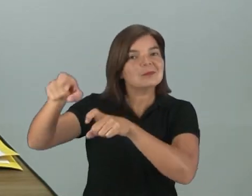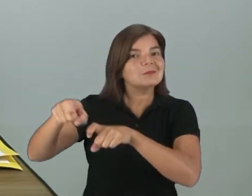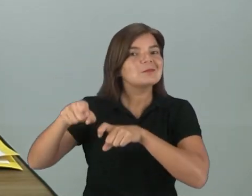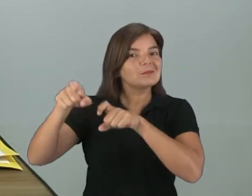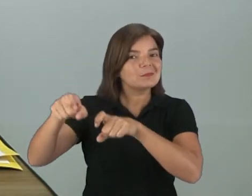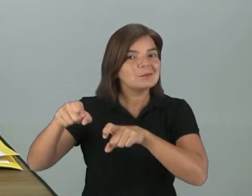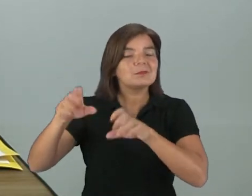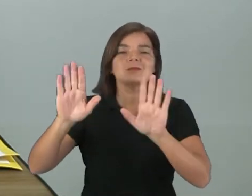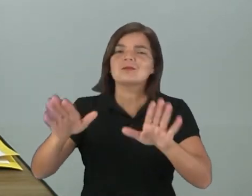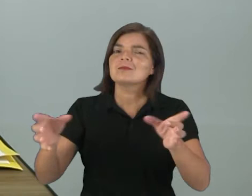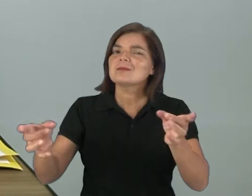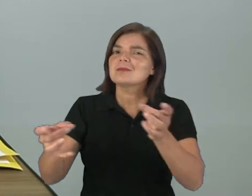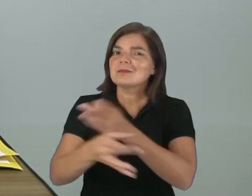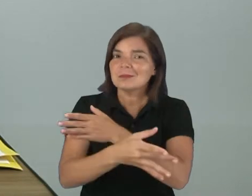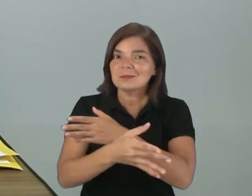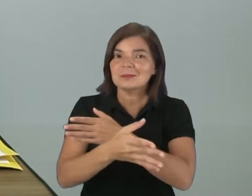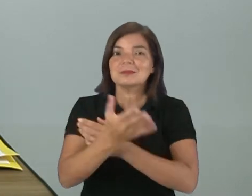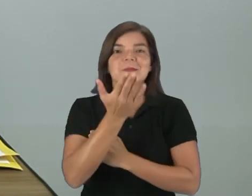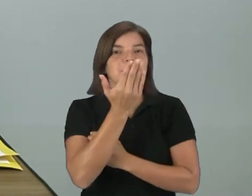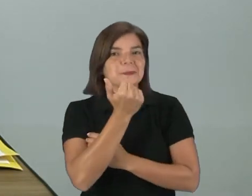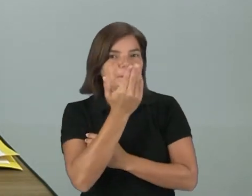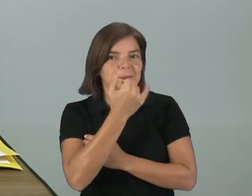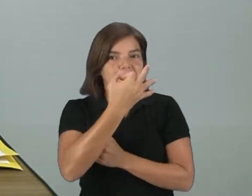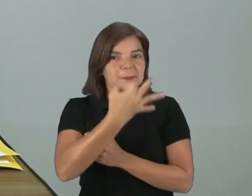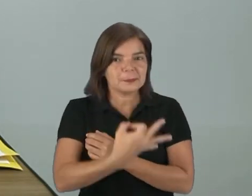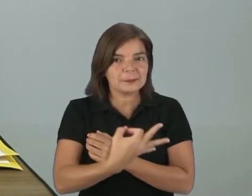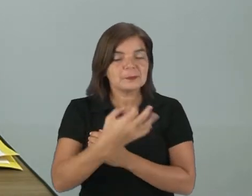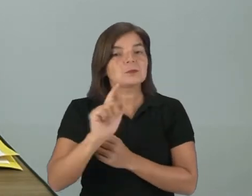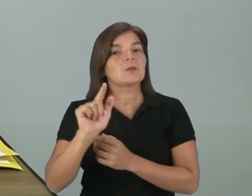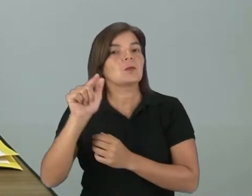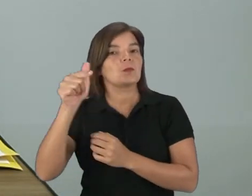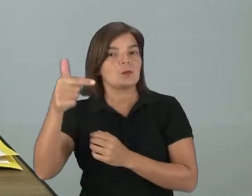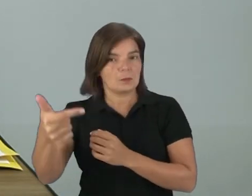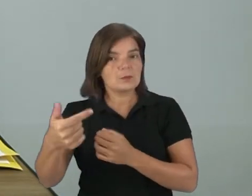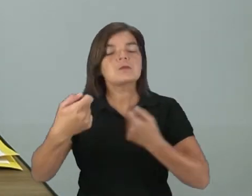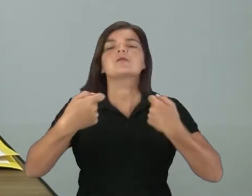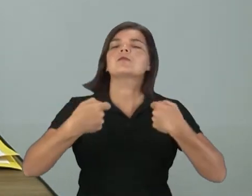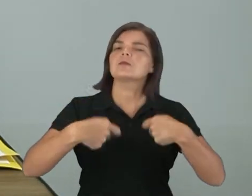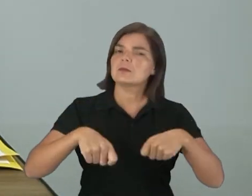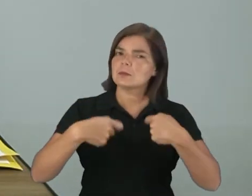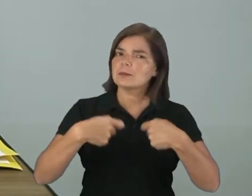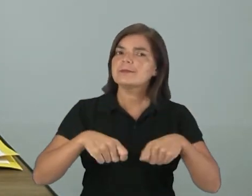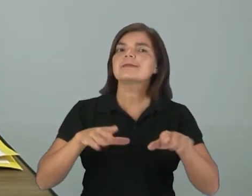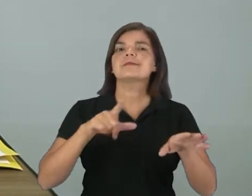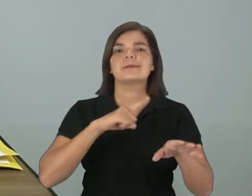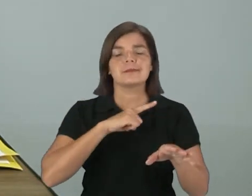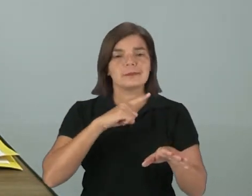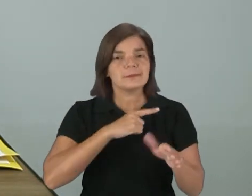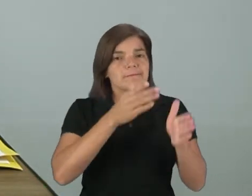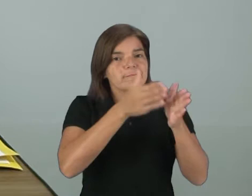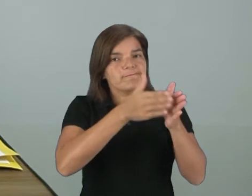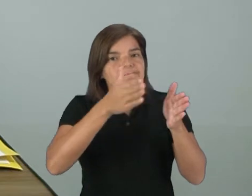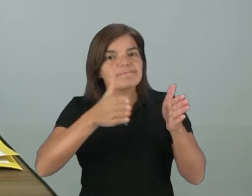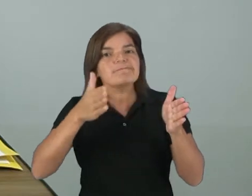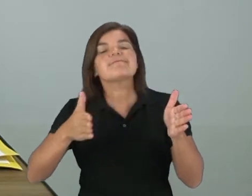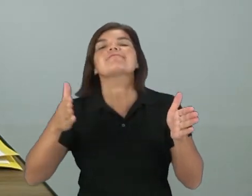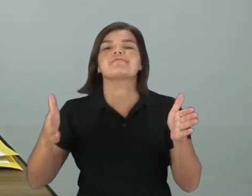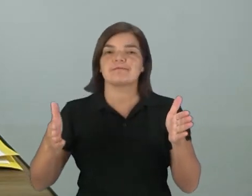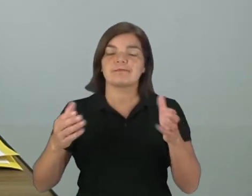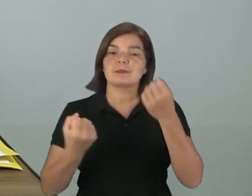ali prontos para o consumo, certo? Outros precisam passar por esse processo